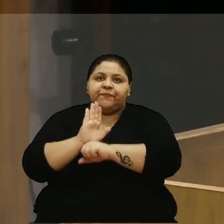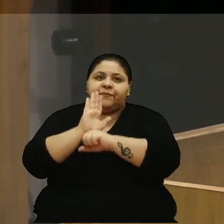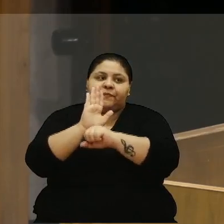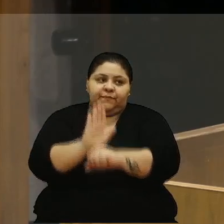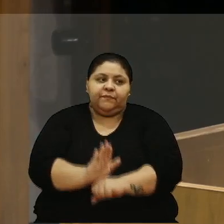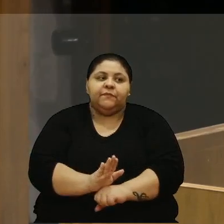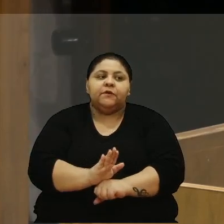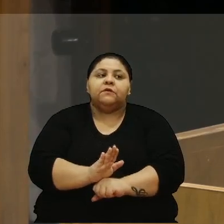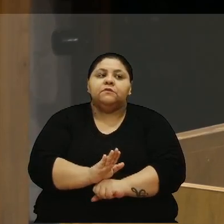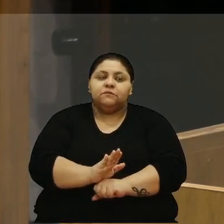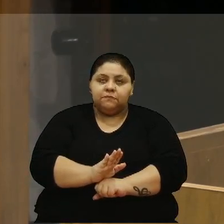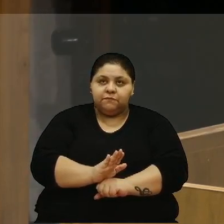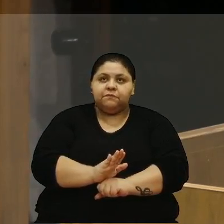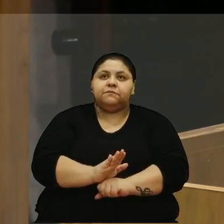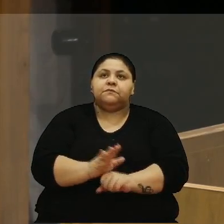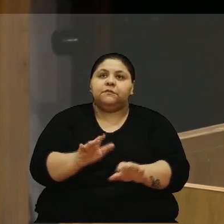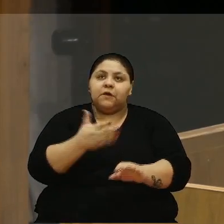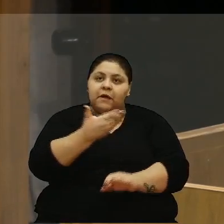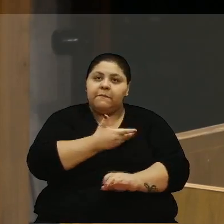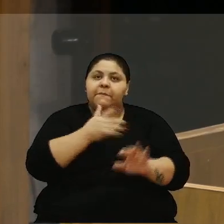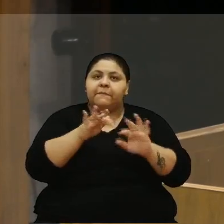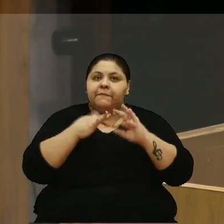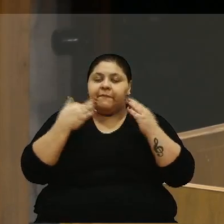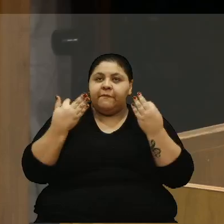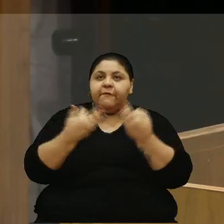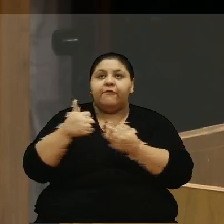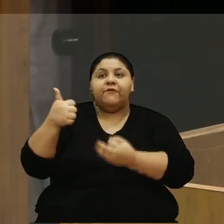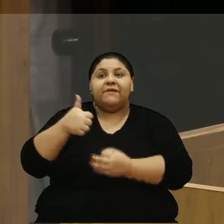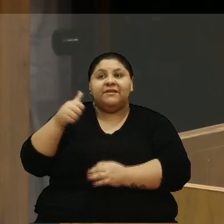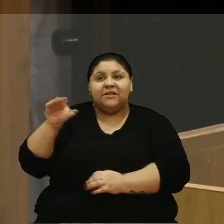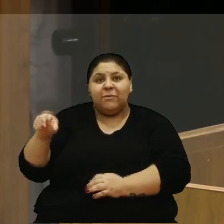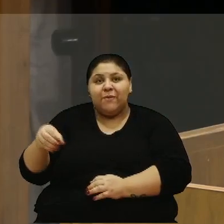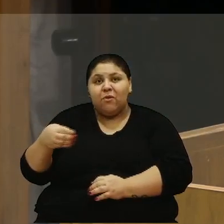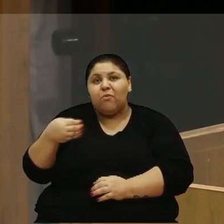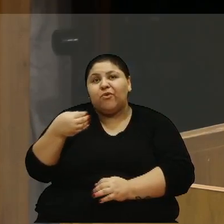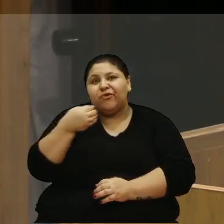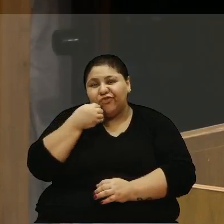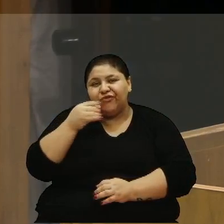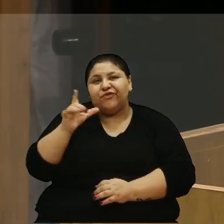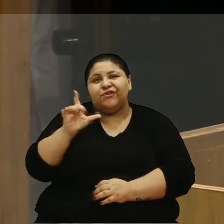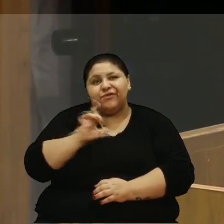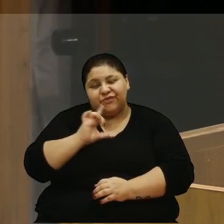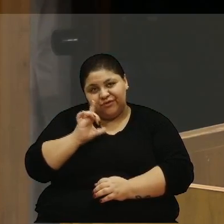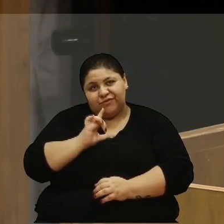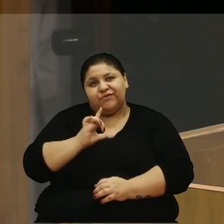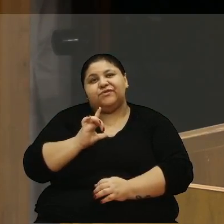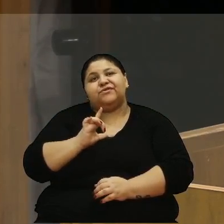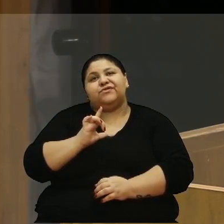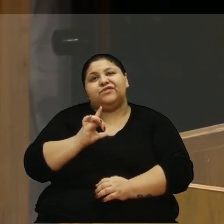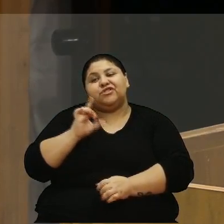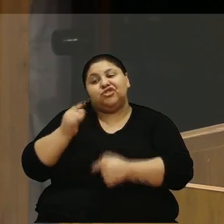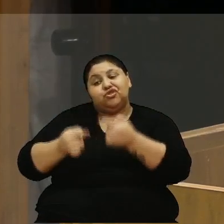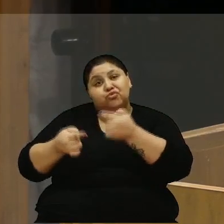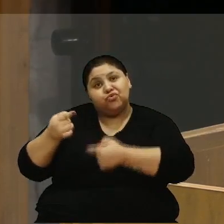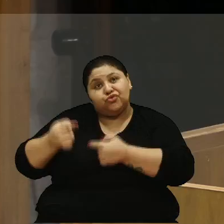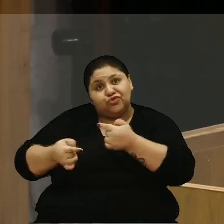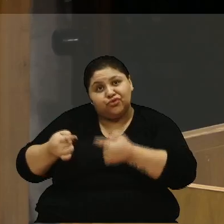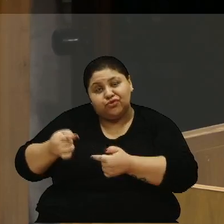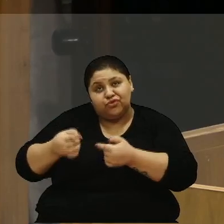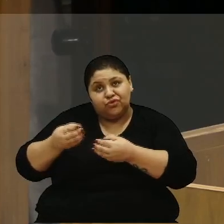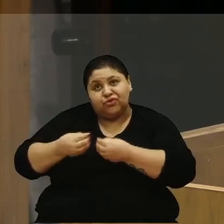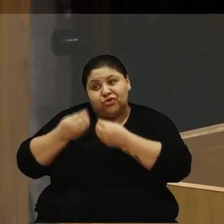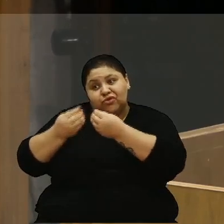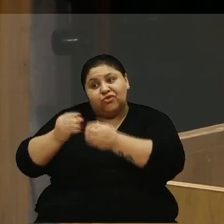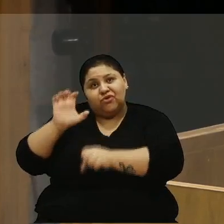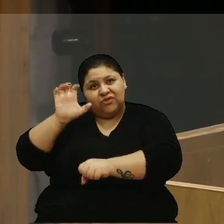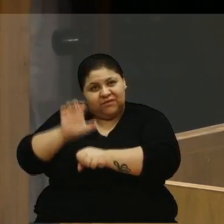nomear amigos e parentes. E na primeira oportunidade que tem de discutir a concepção de